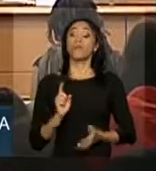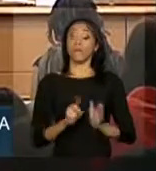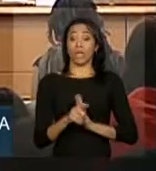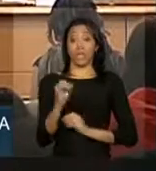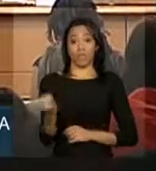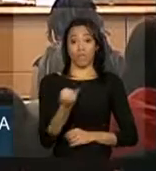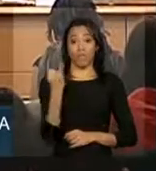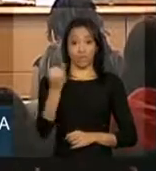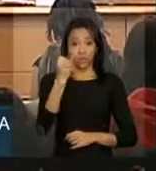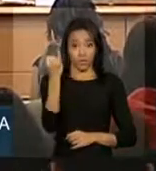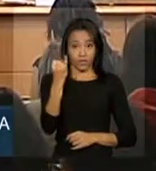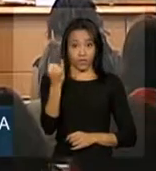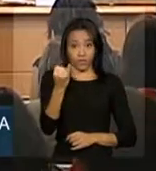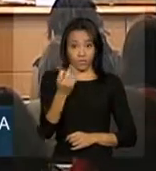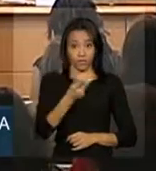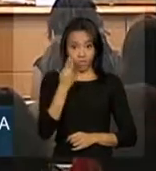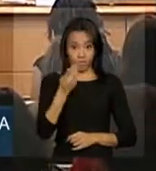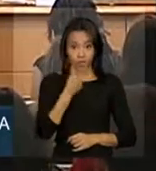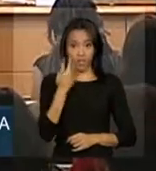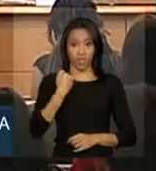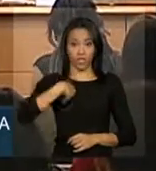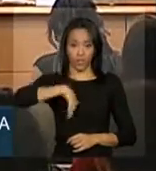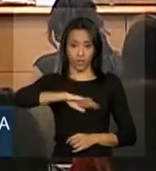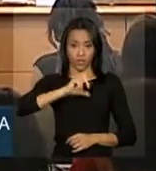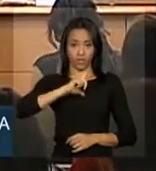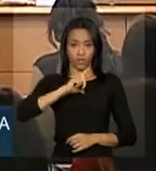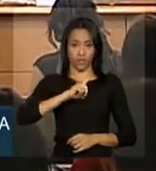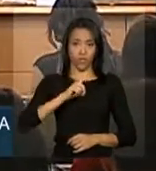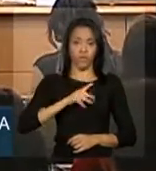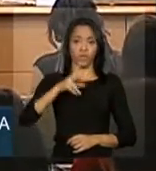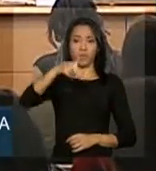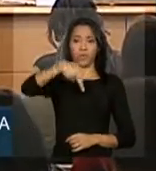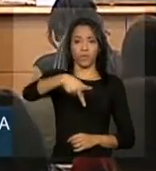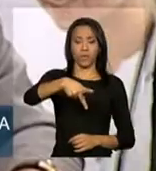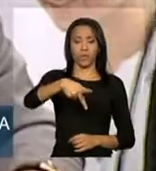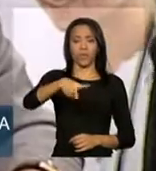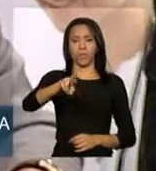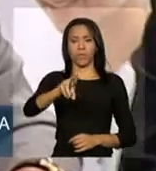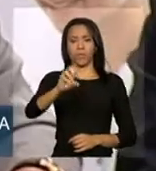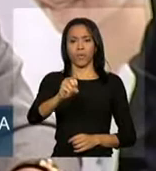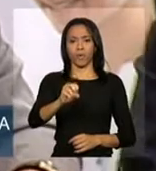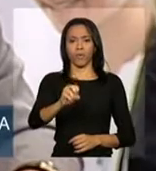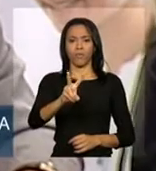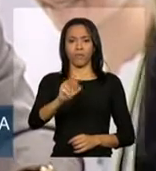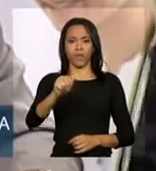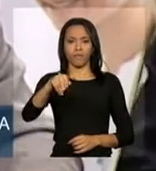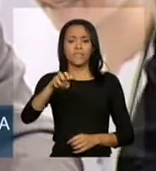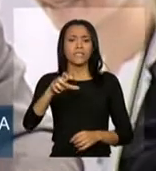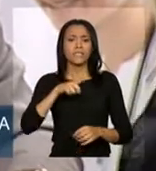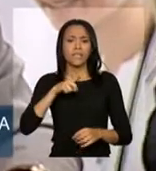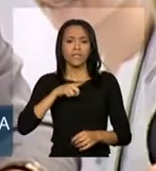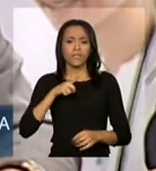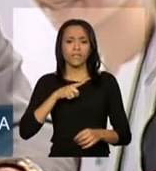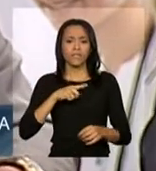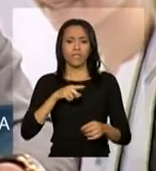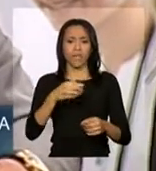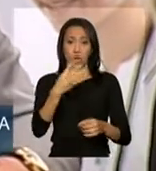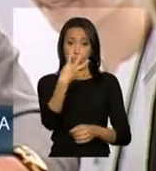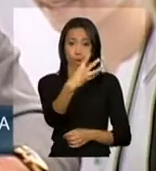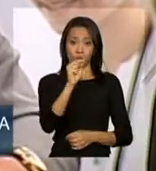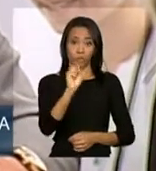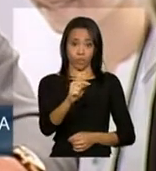seleção acu com o PROVAB nós tivemos no PROVAB 6.000 inscrições 4800 que homologaram